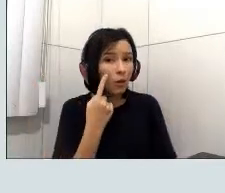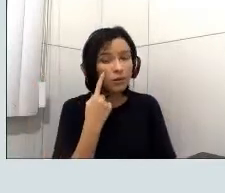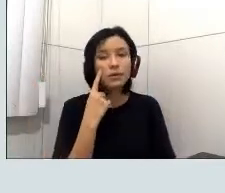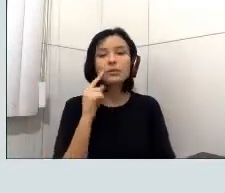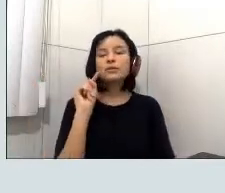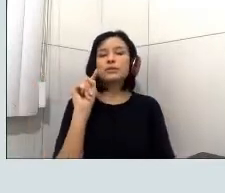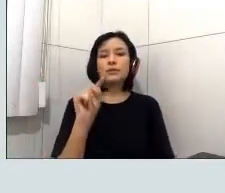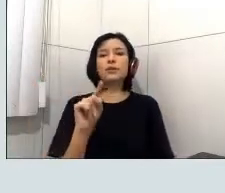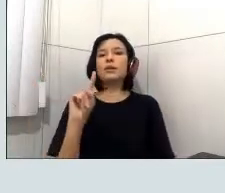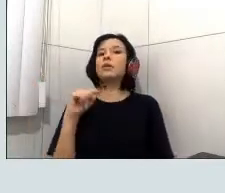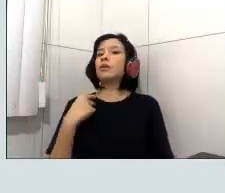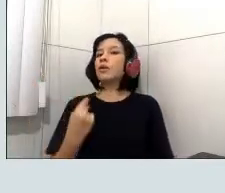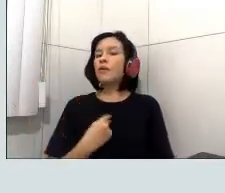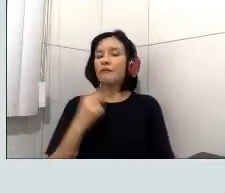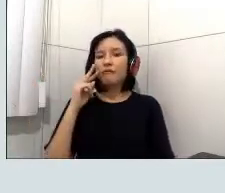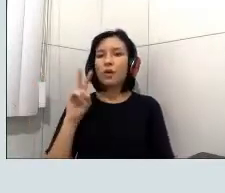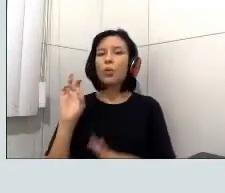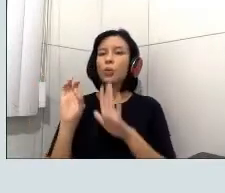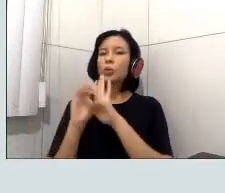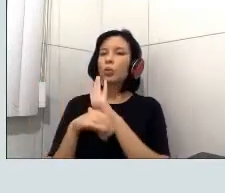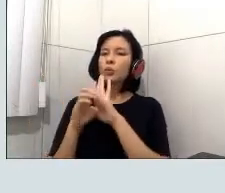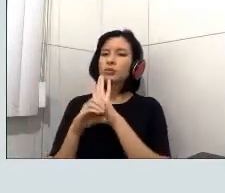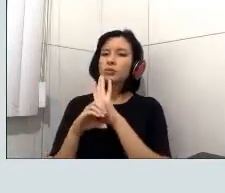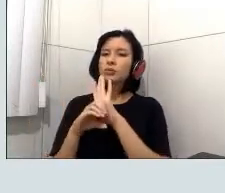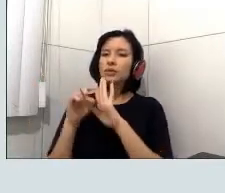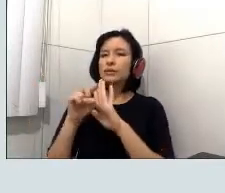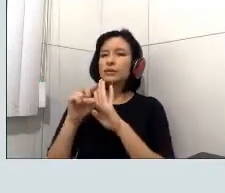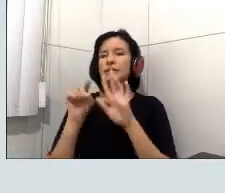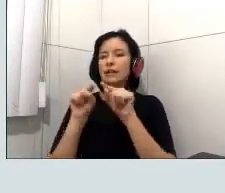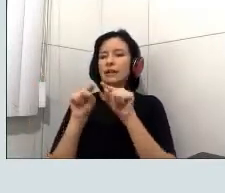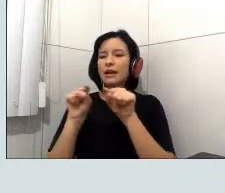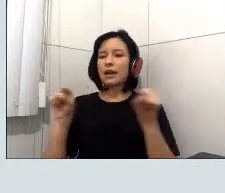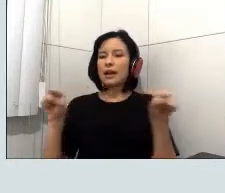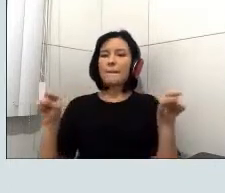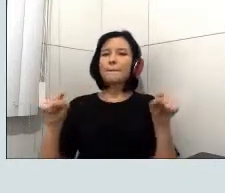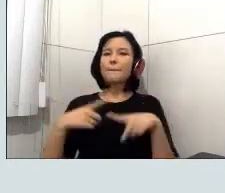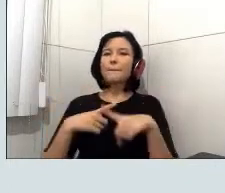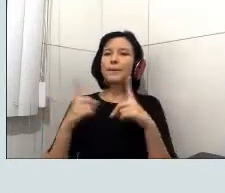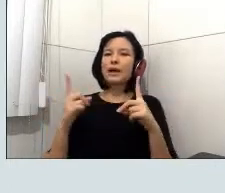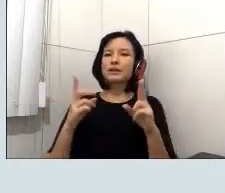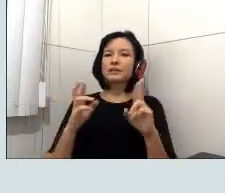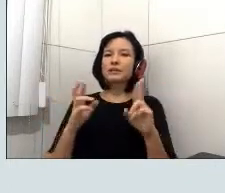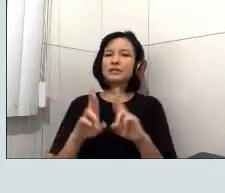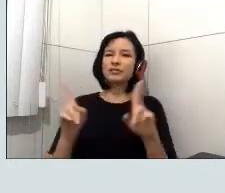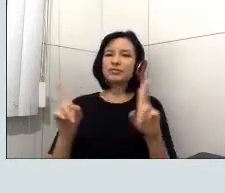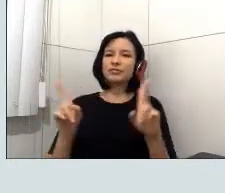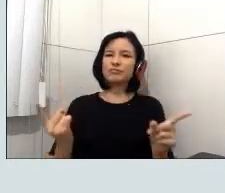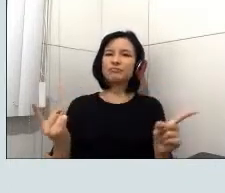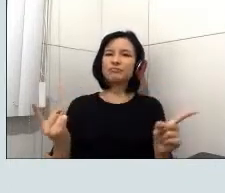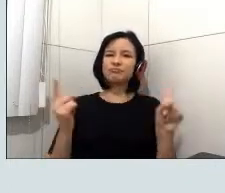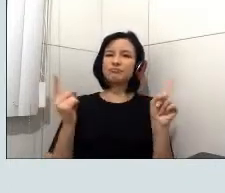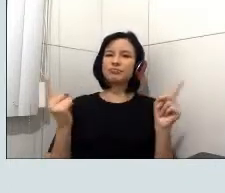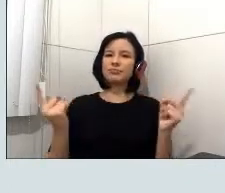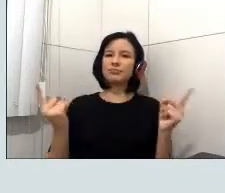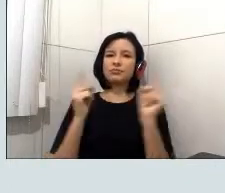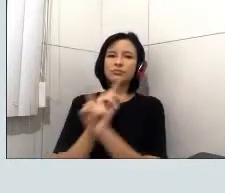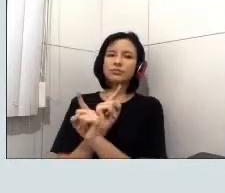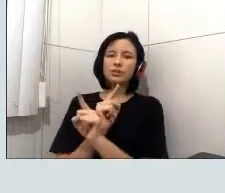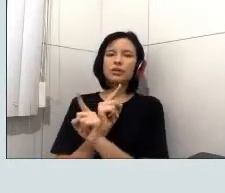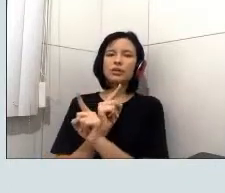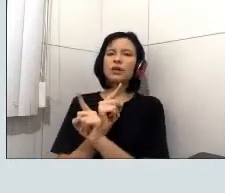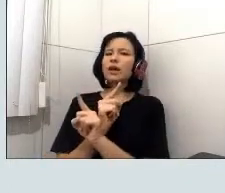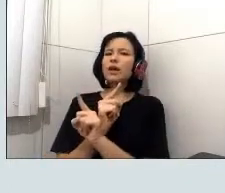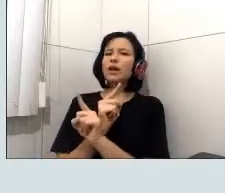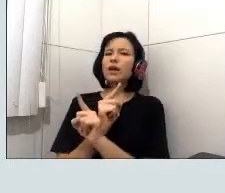o conceito de reta, só que um pouquinho inverso, né? De uma forma que vai de trás